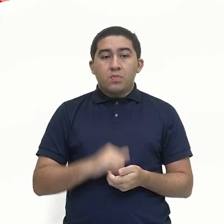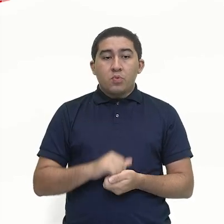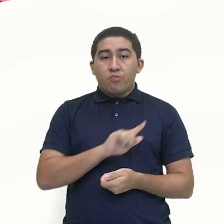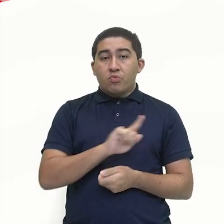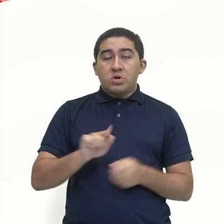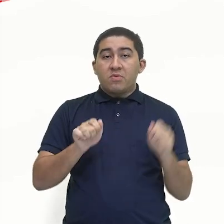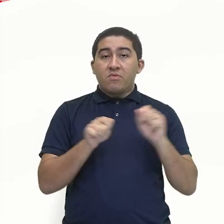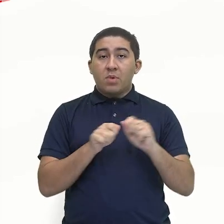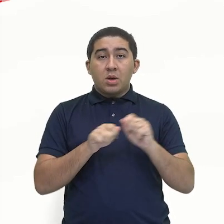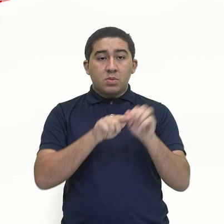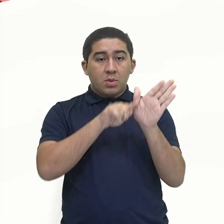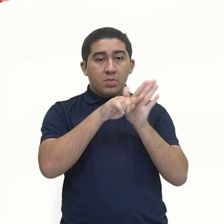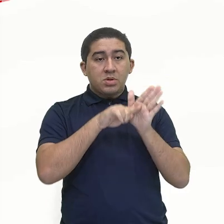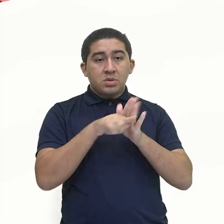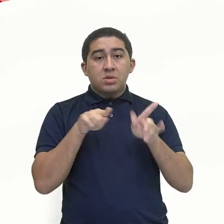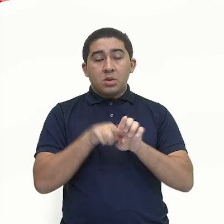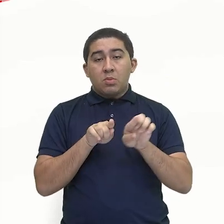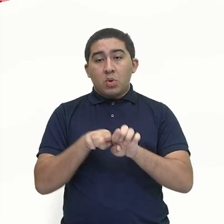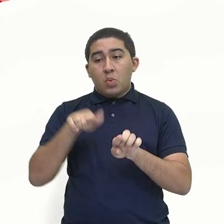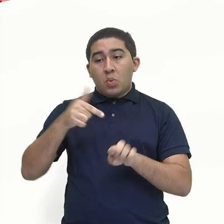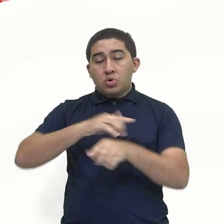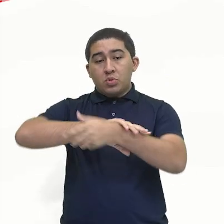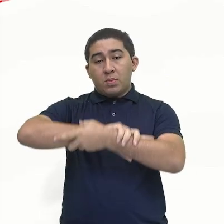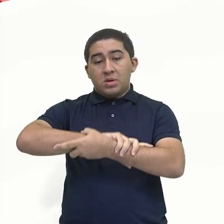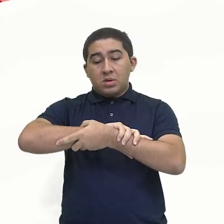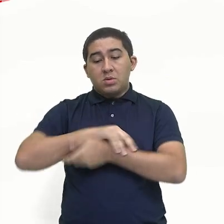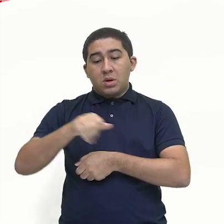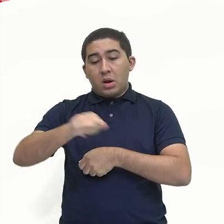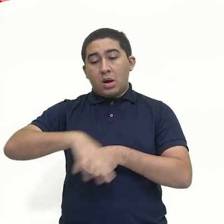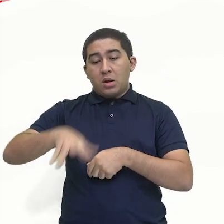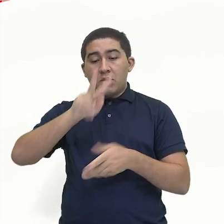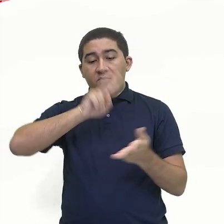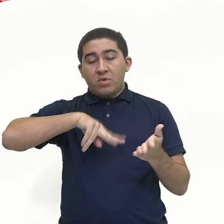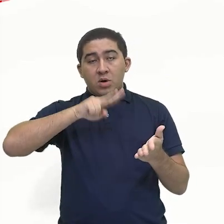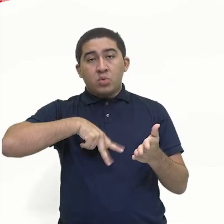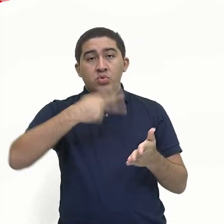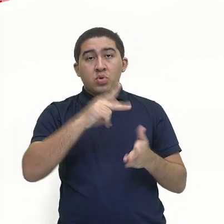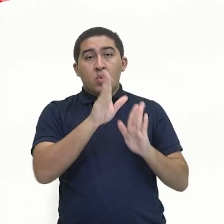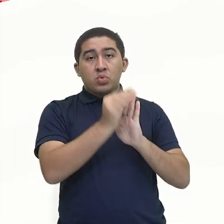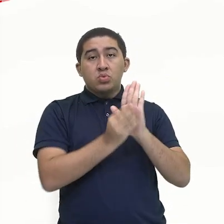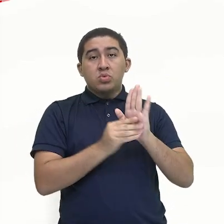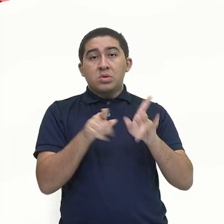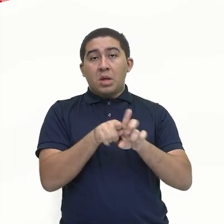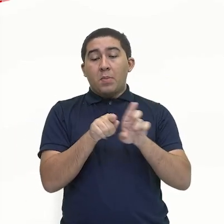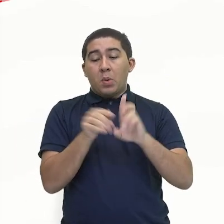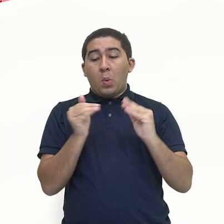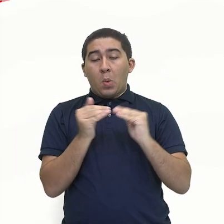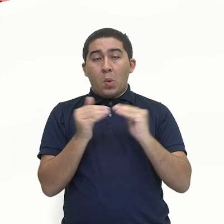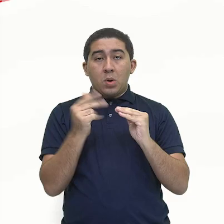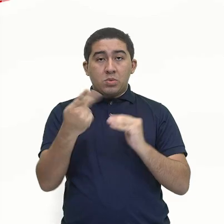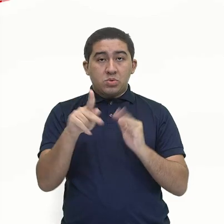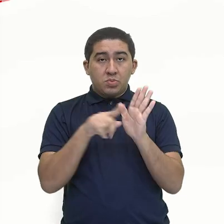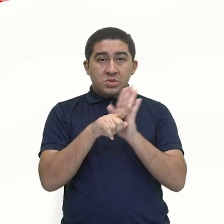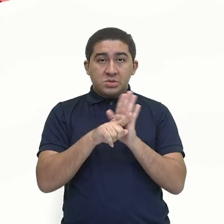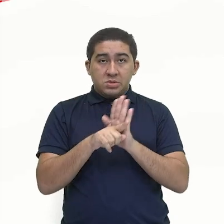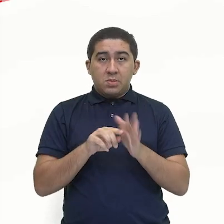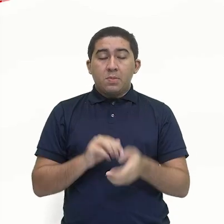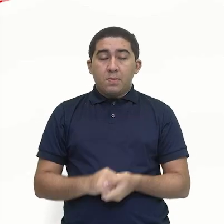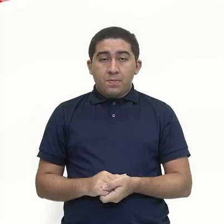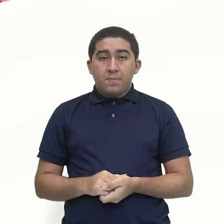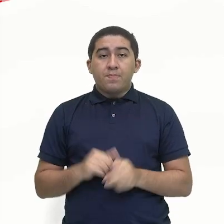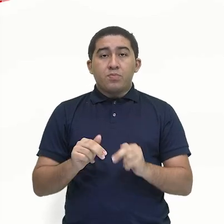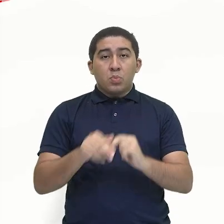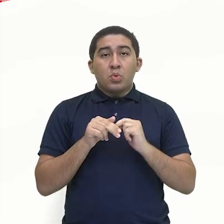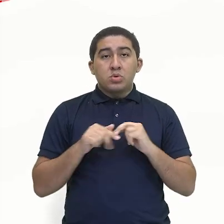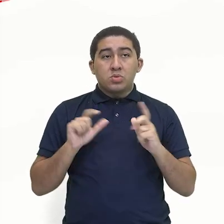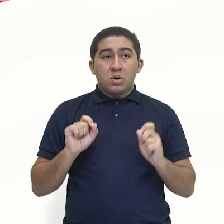faz uma pesquisa e outros parceiros de área revisam seu conteúdo e reafirmam aquilo que você pesquisou, tá? Nesse